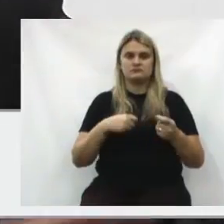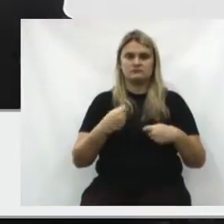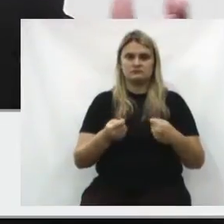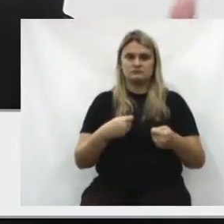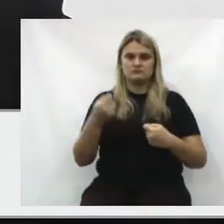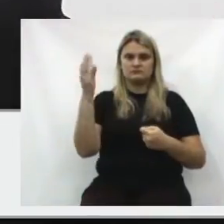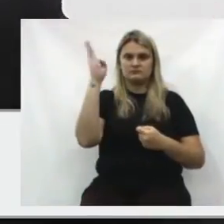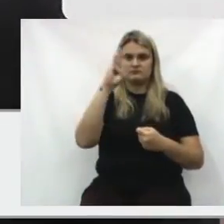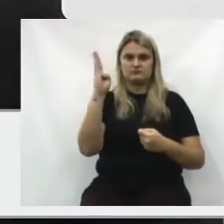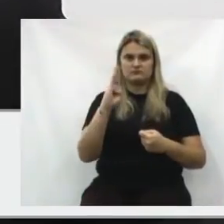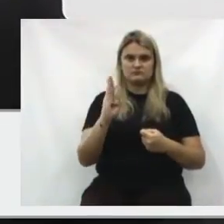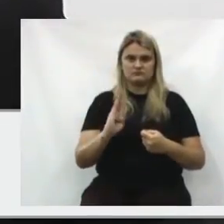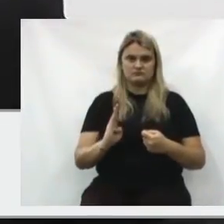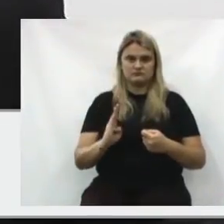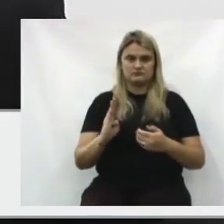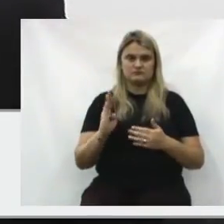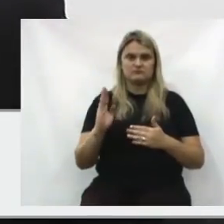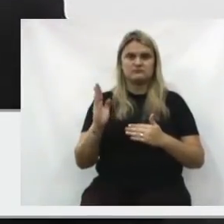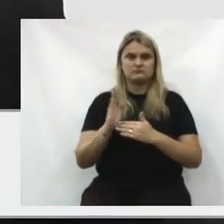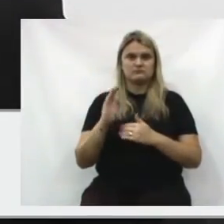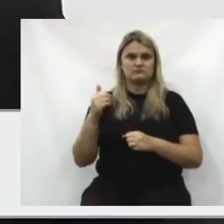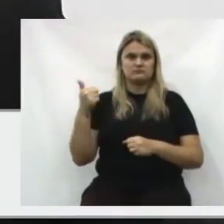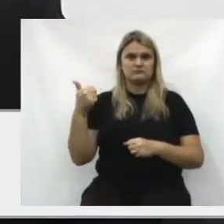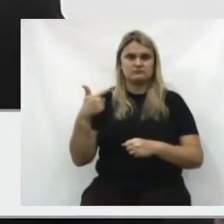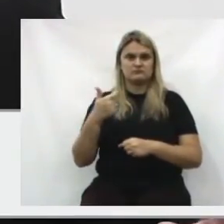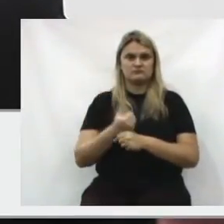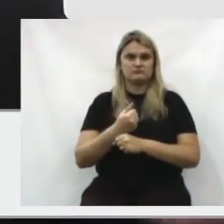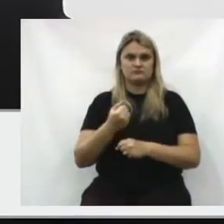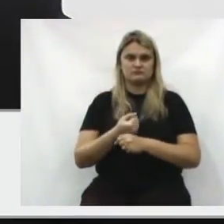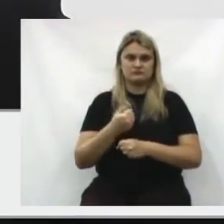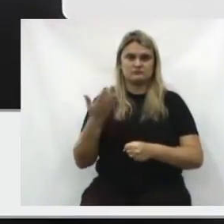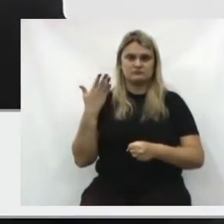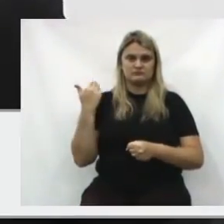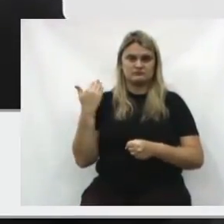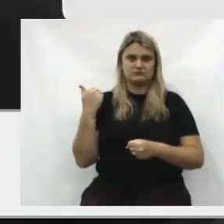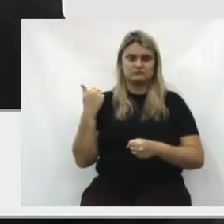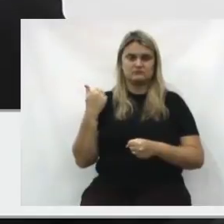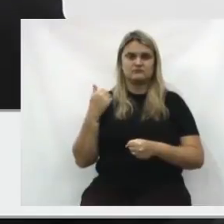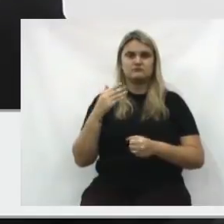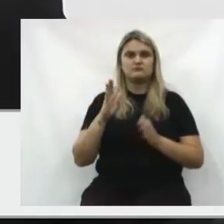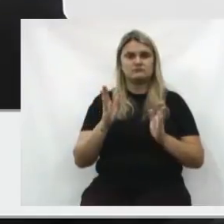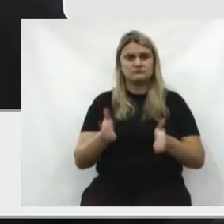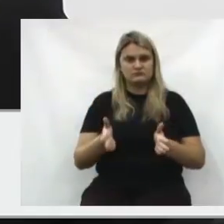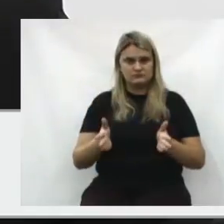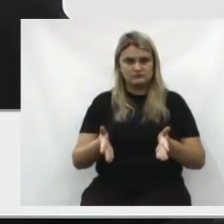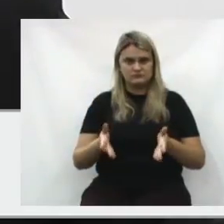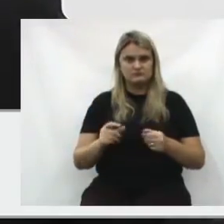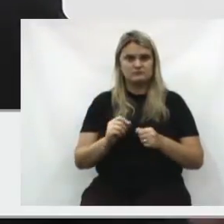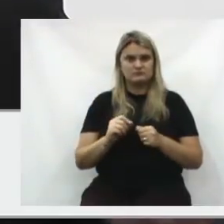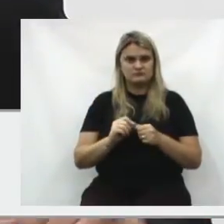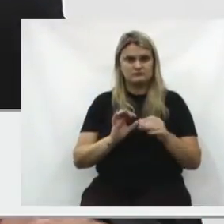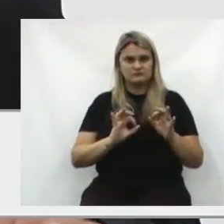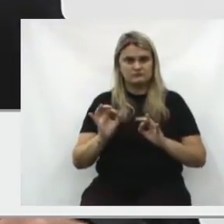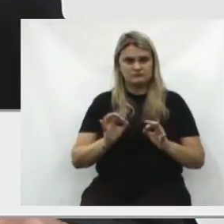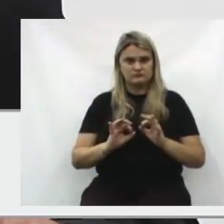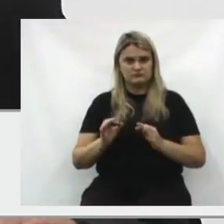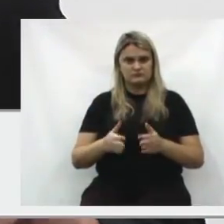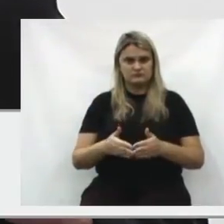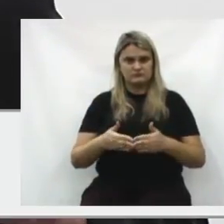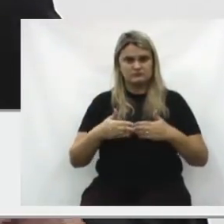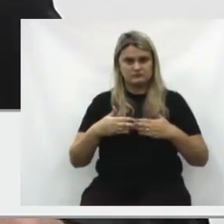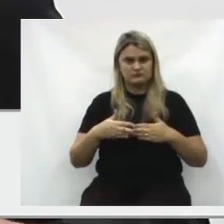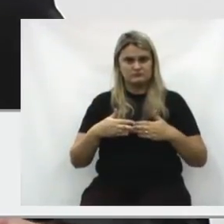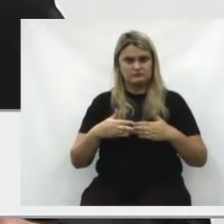que administrou o Brasil nos últimos 12 anos, resolveram